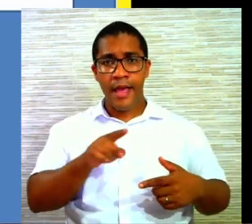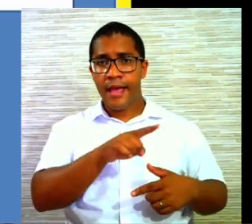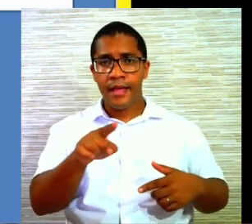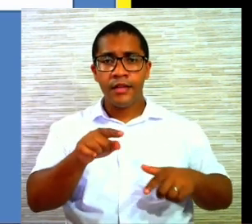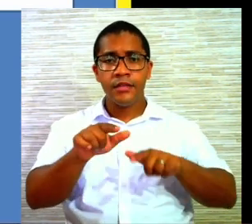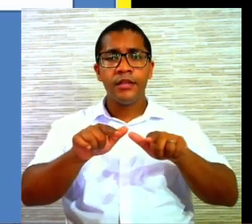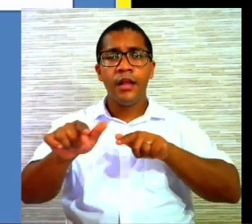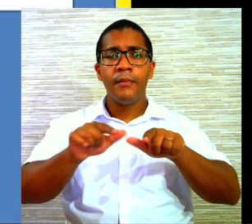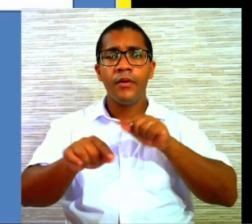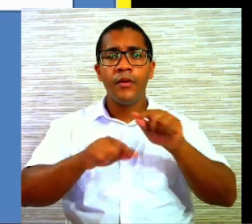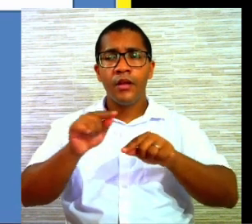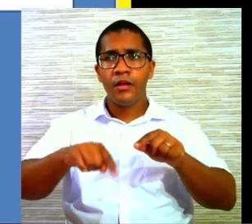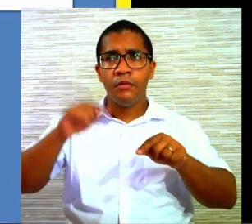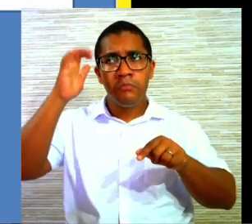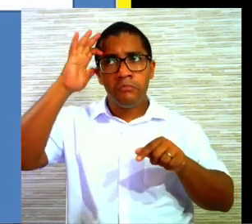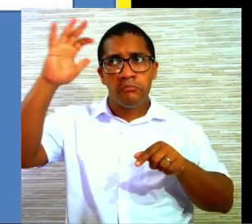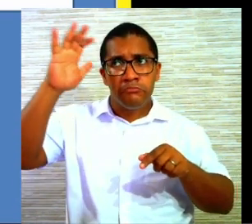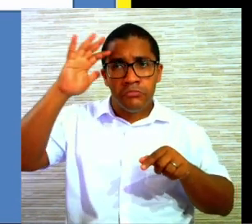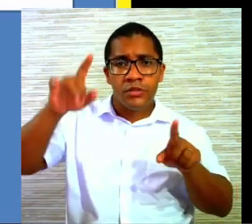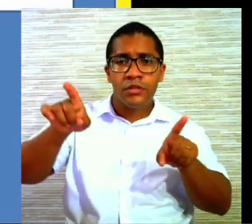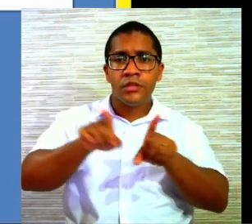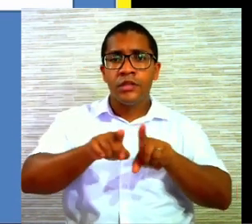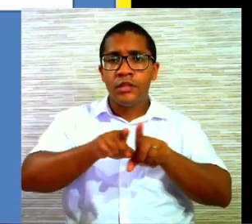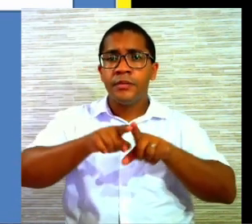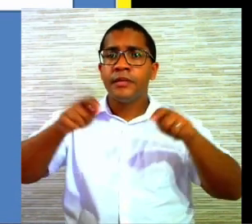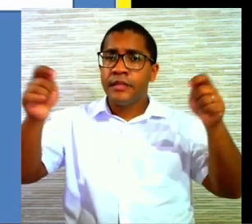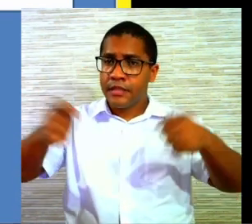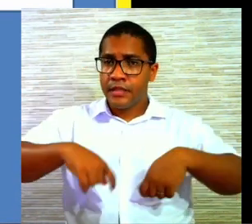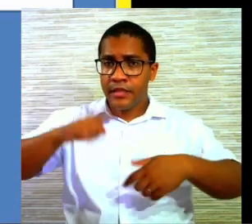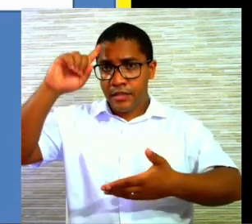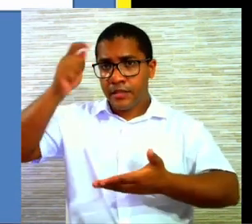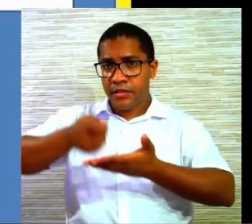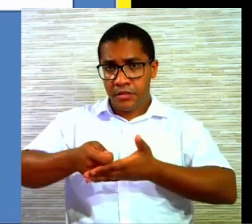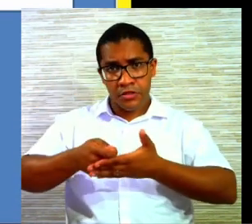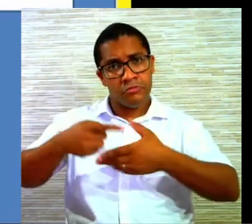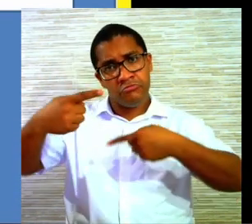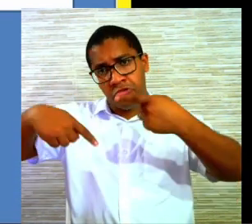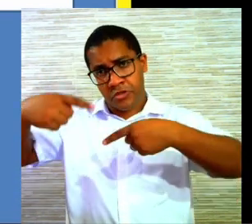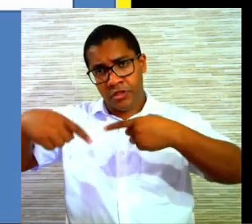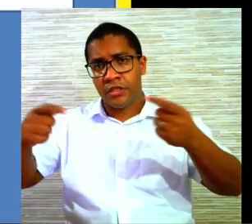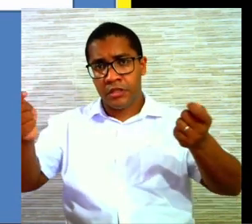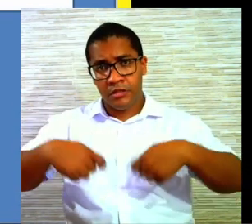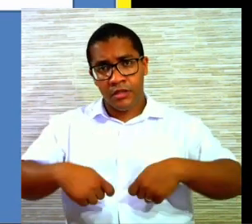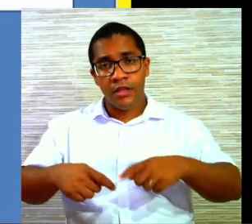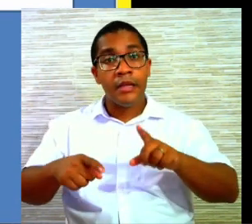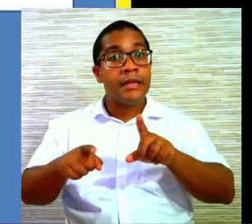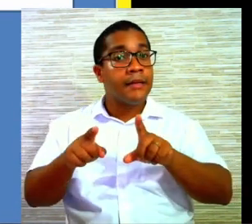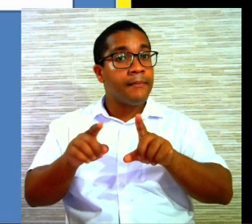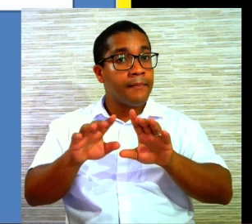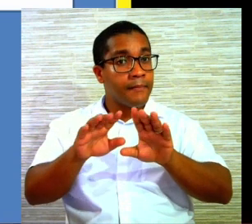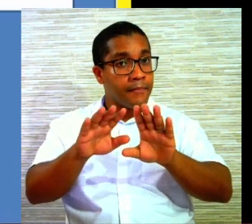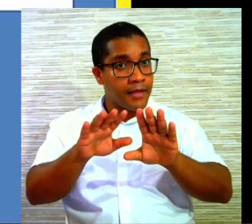se ocupavam de produzir intelectualmente, além de tomar as decisões políticas, mas também havia os